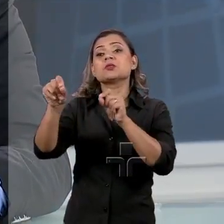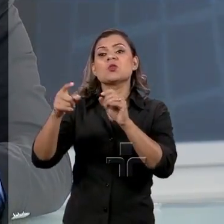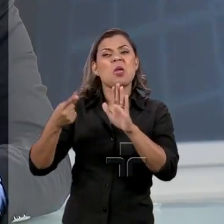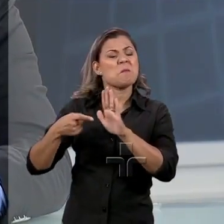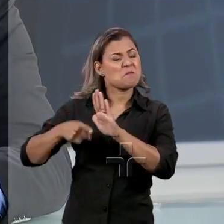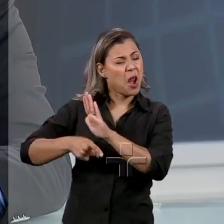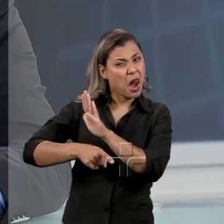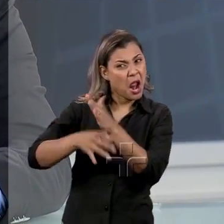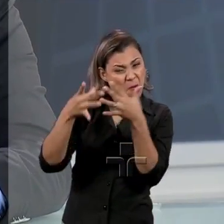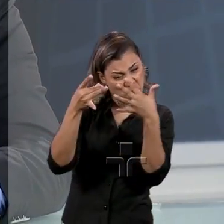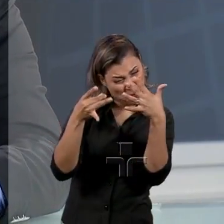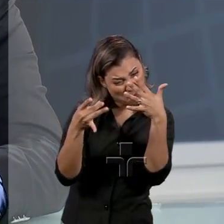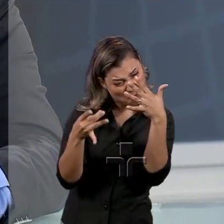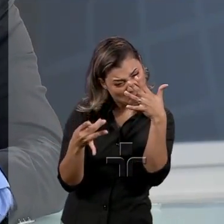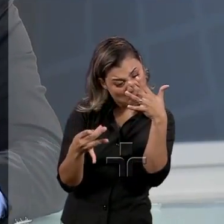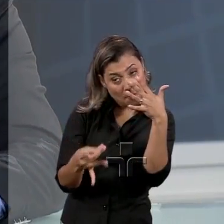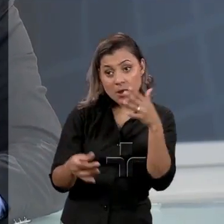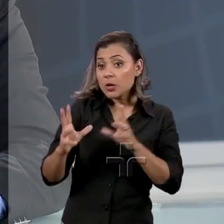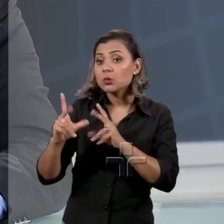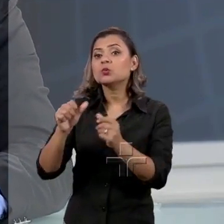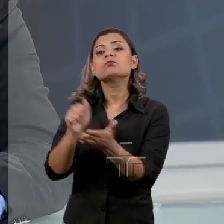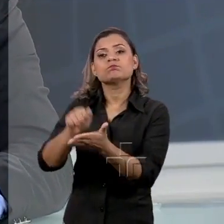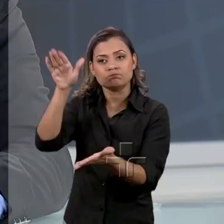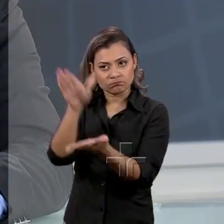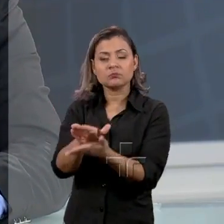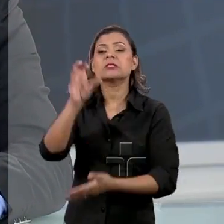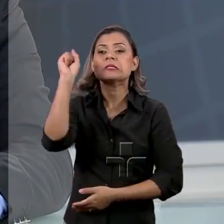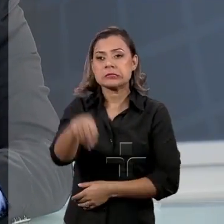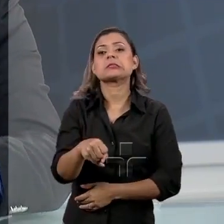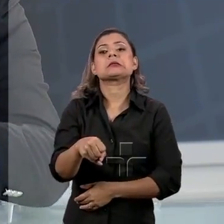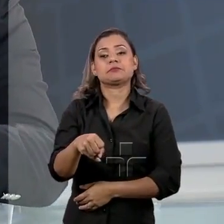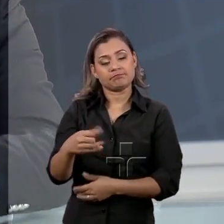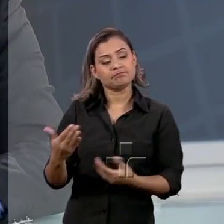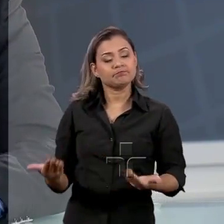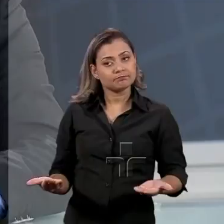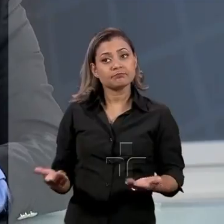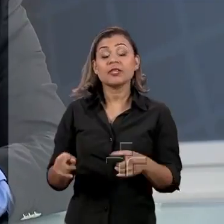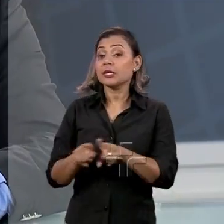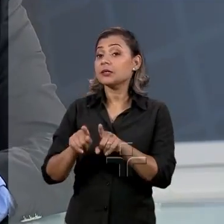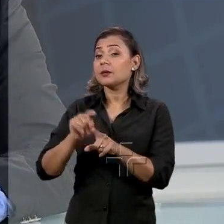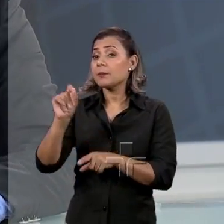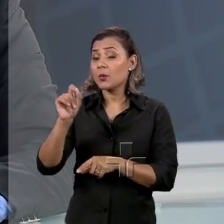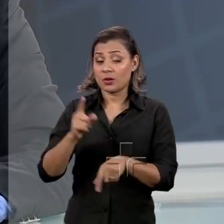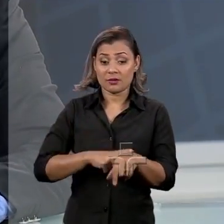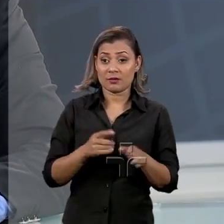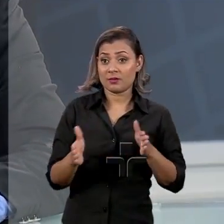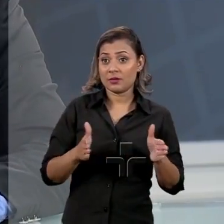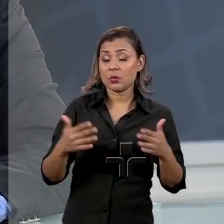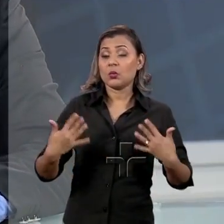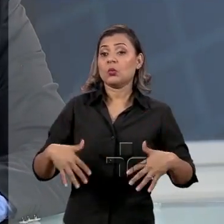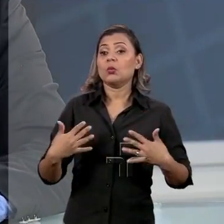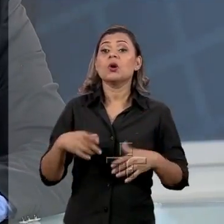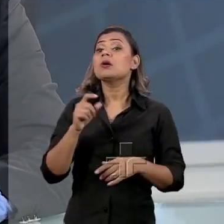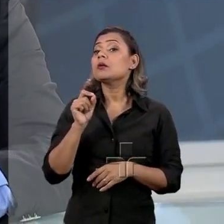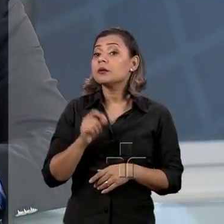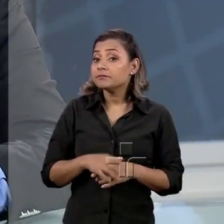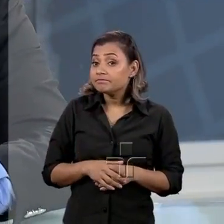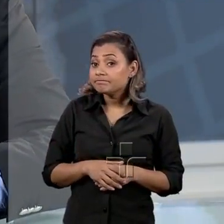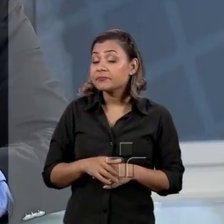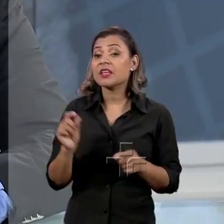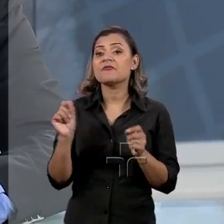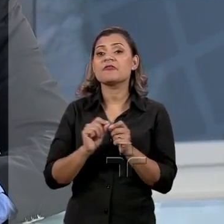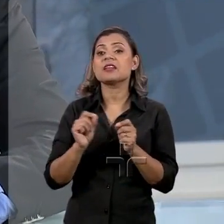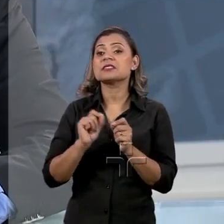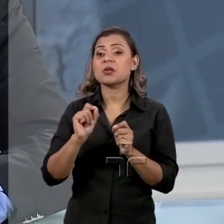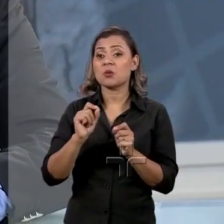fundo, de levar essa punição em todas as suas dimensões e de, mesmo diante dessas situações, não fazer